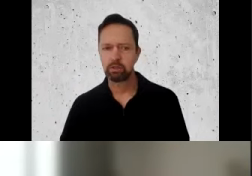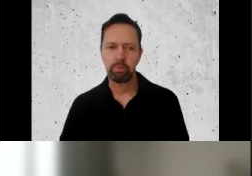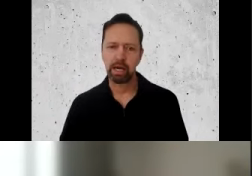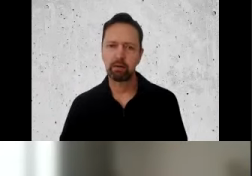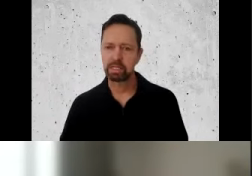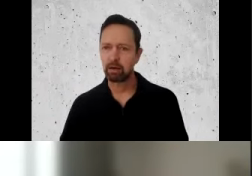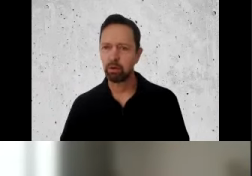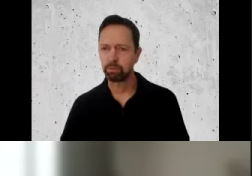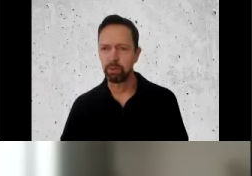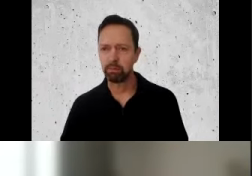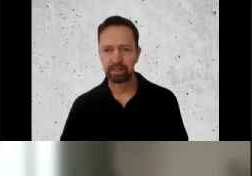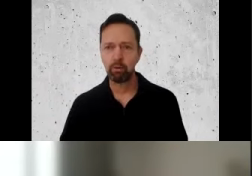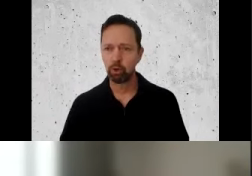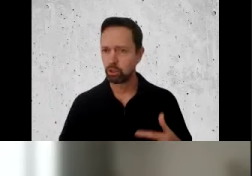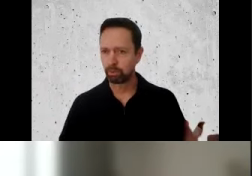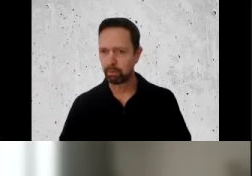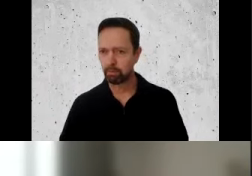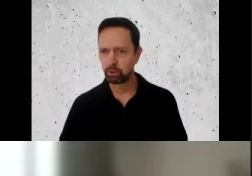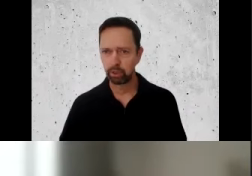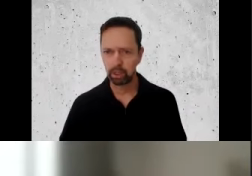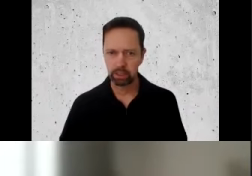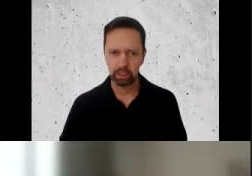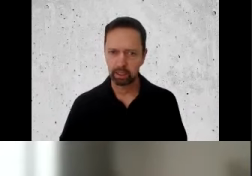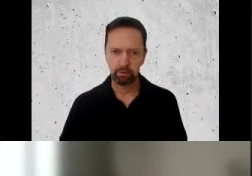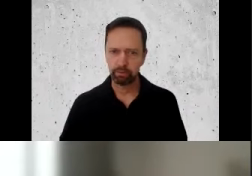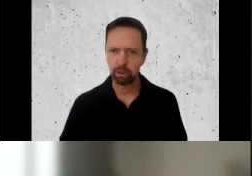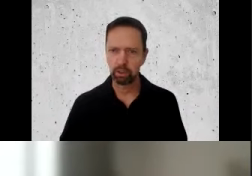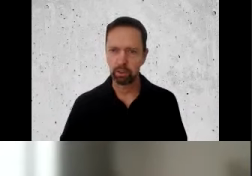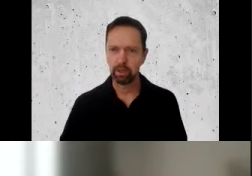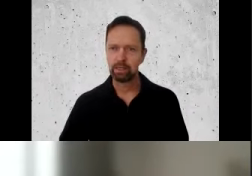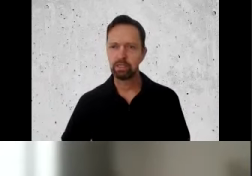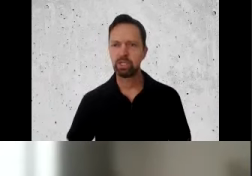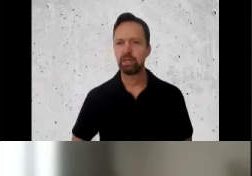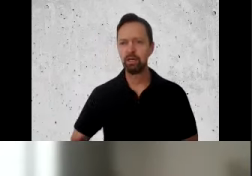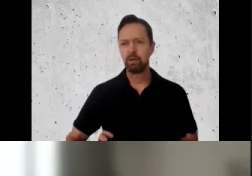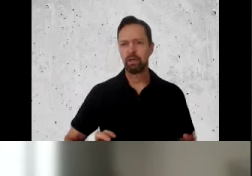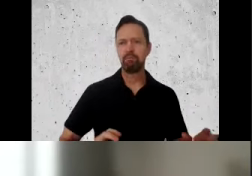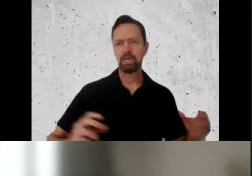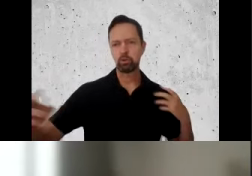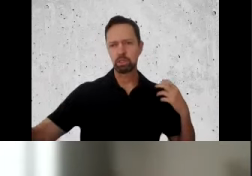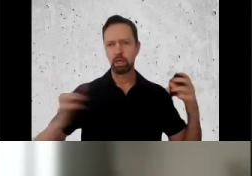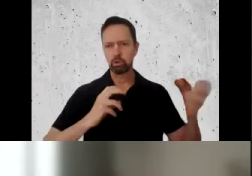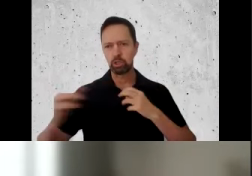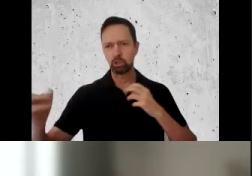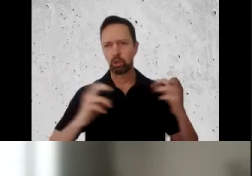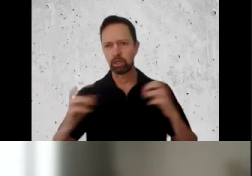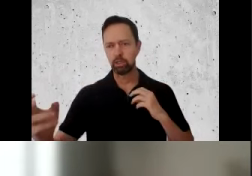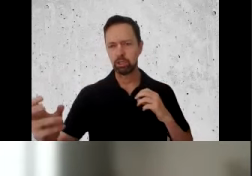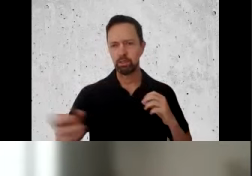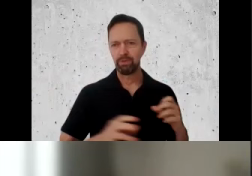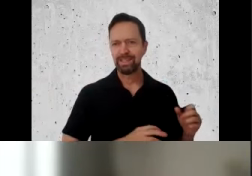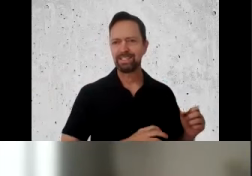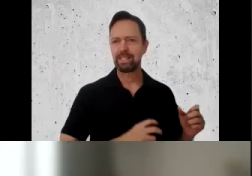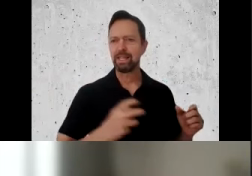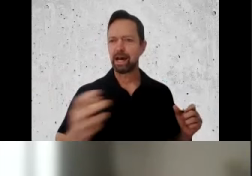não vou falar sobre água, mas a água é um problema, até hoje é um problema muito grande lá na Califórnia, e existe imensos ganhos de troca